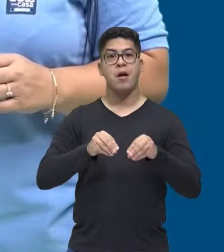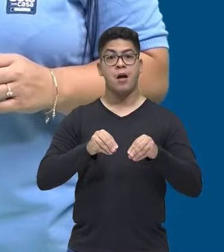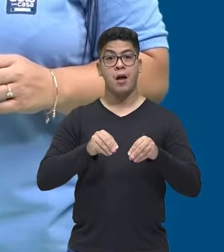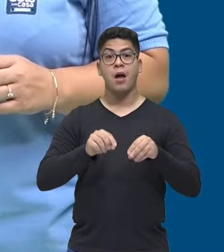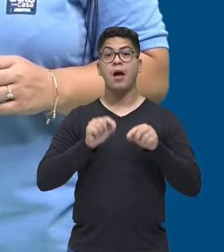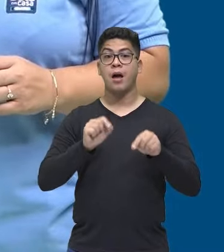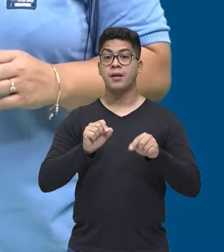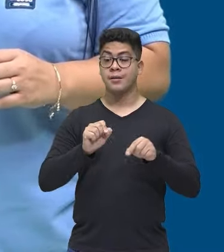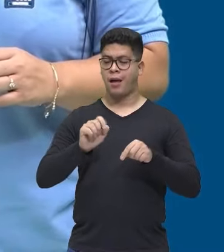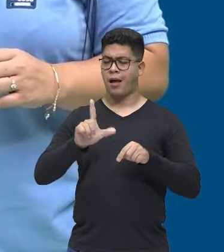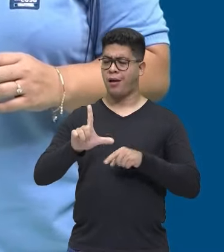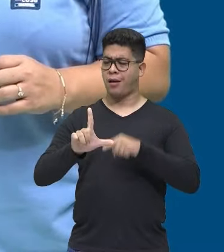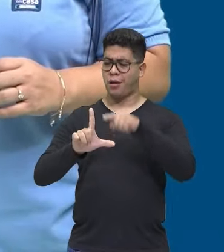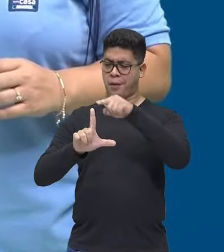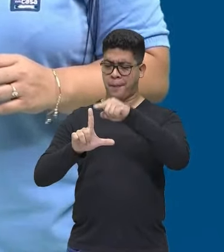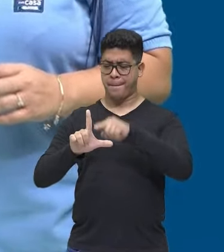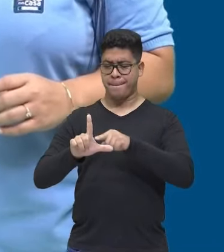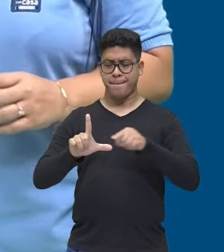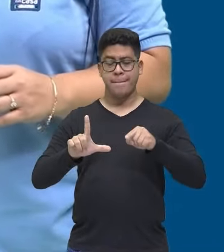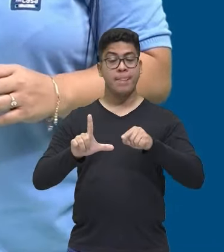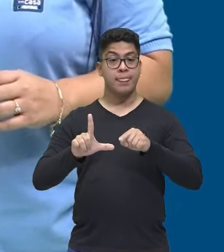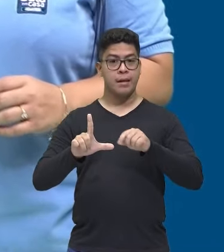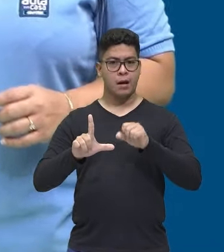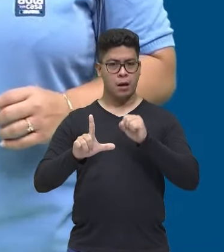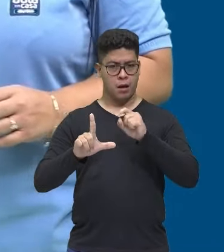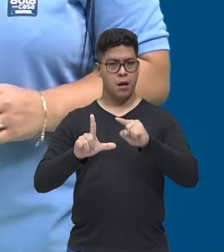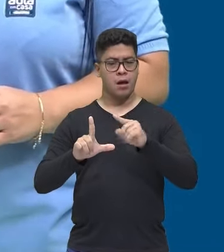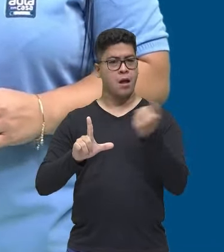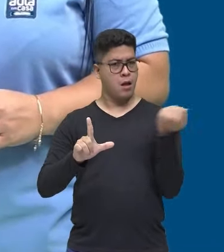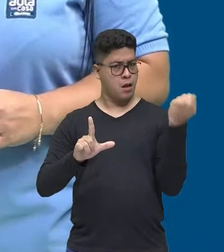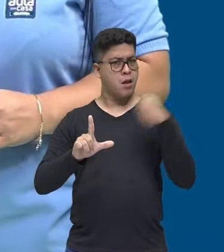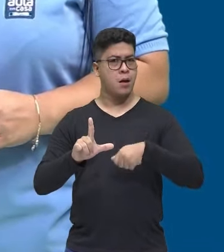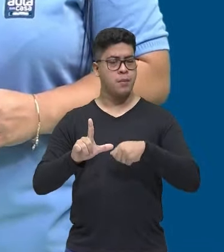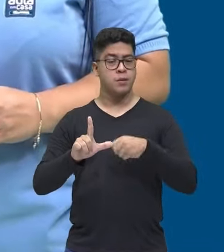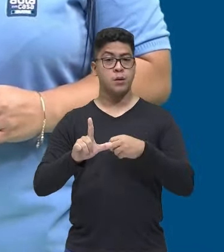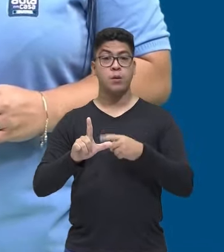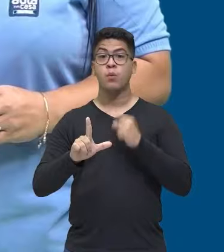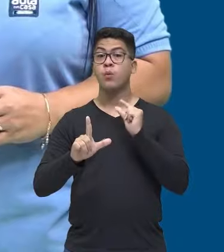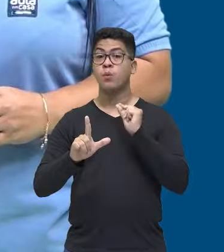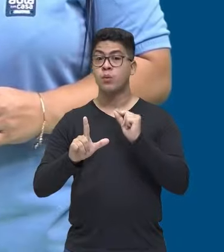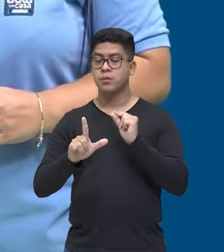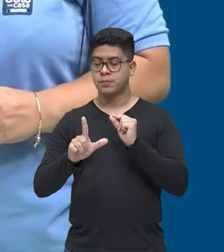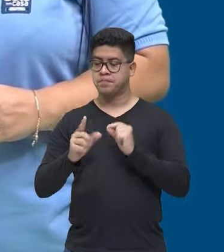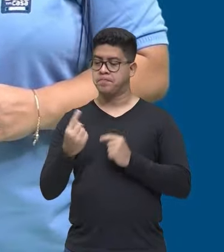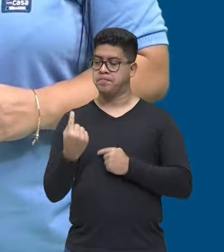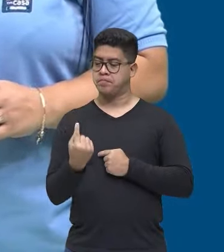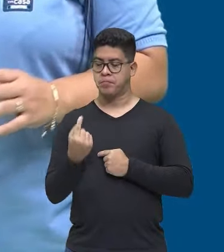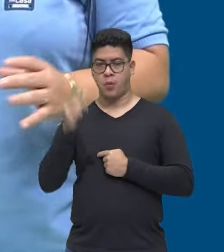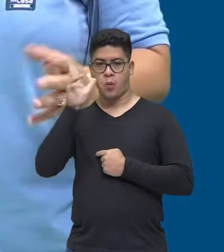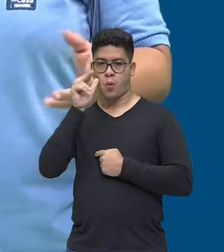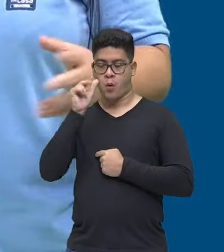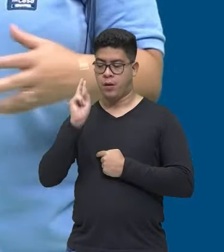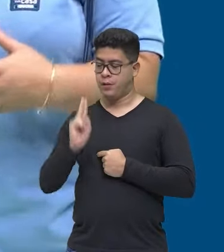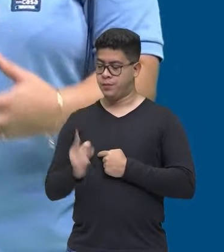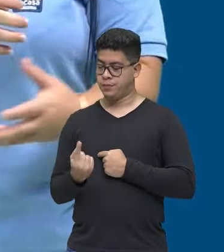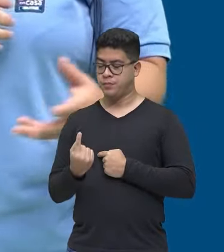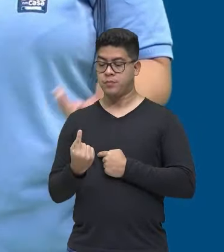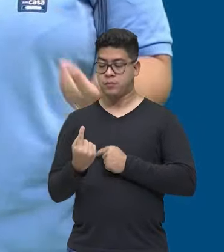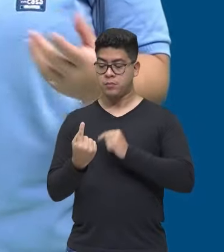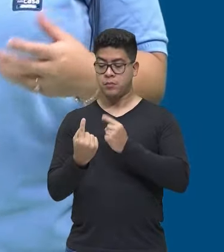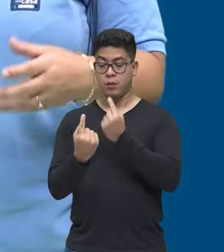letra L. Então, ele é capaz de saltar sobre outras peças, tá bom? Isso não quer dizer